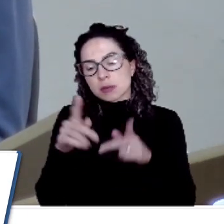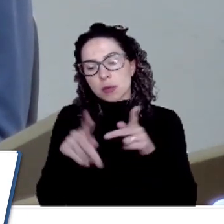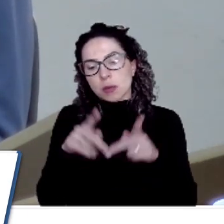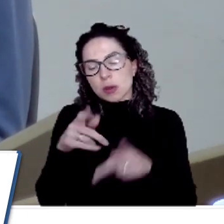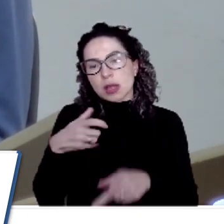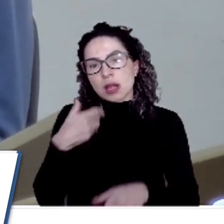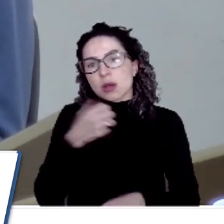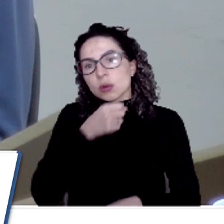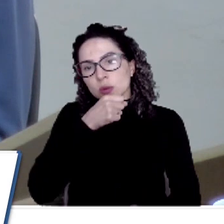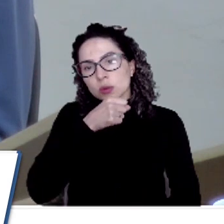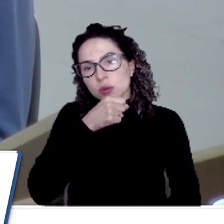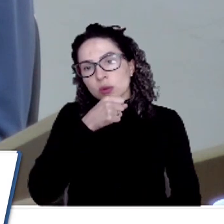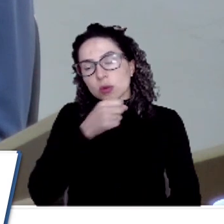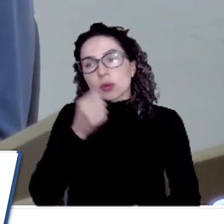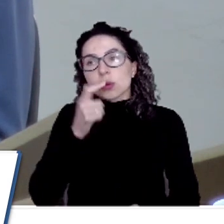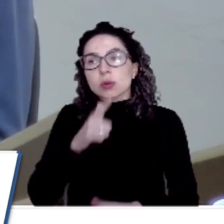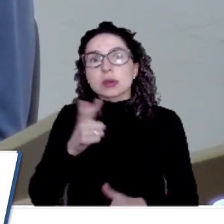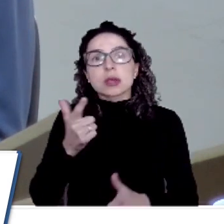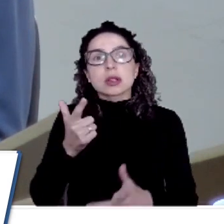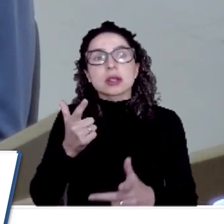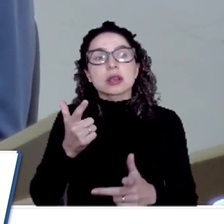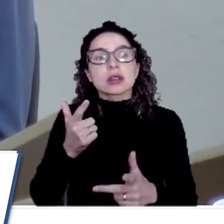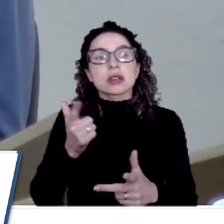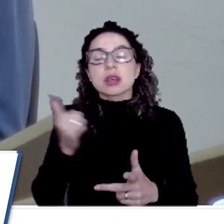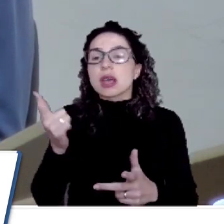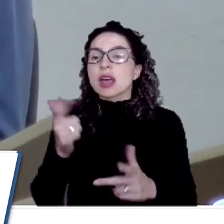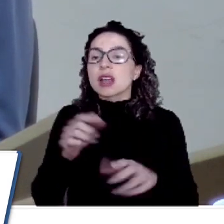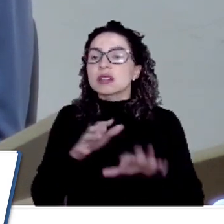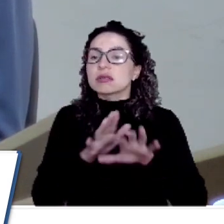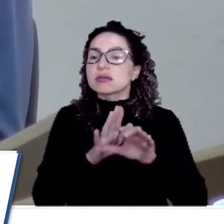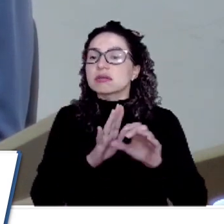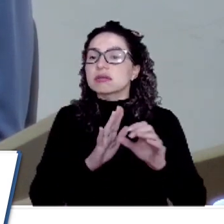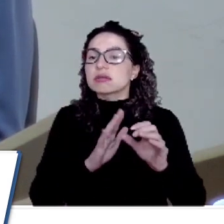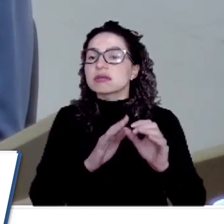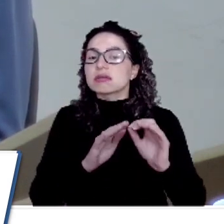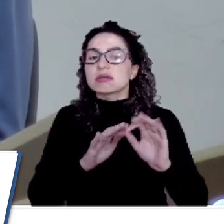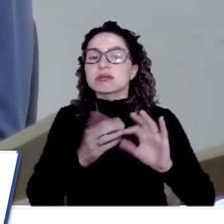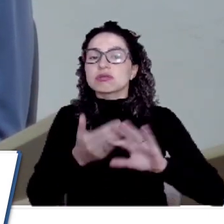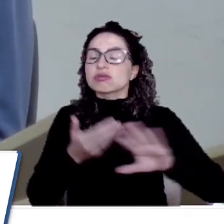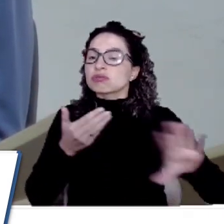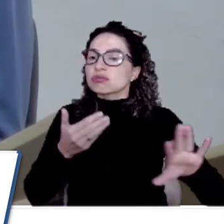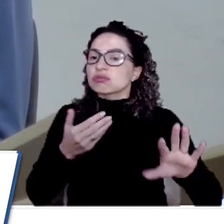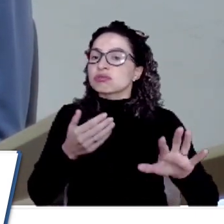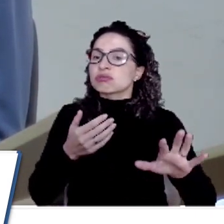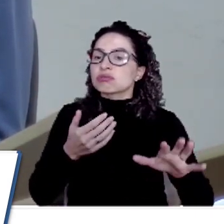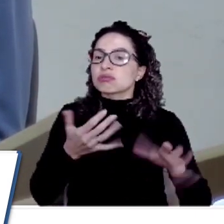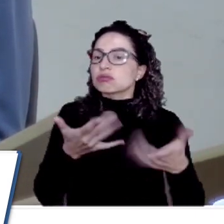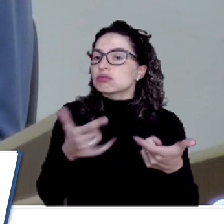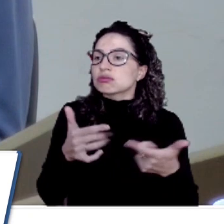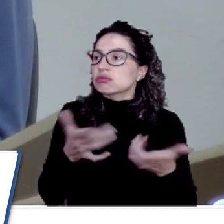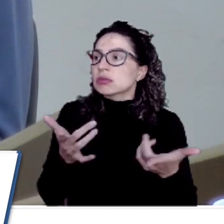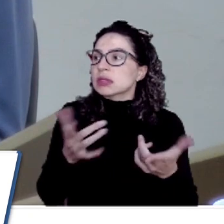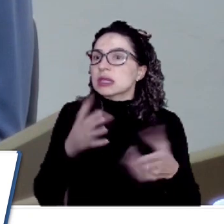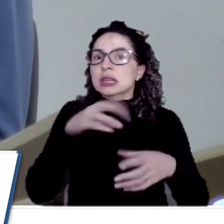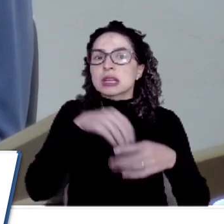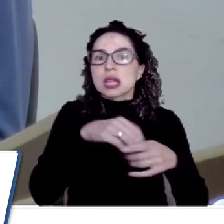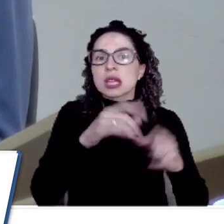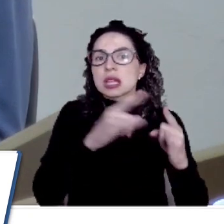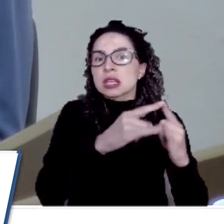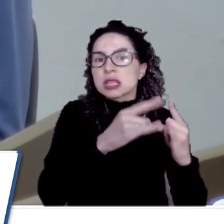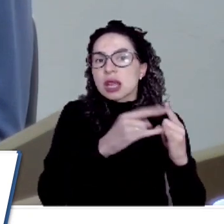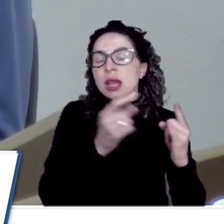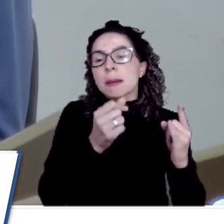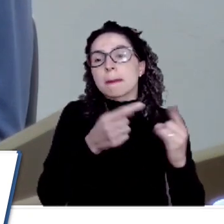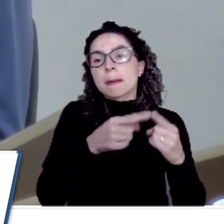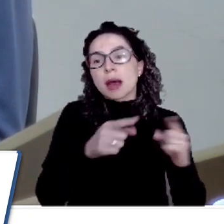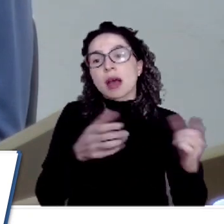idosa realmente não ficar institucionalizada dentro de entidades, e sim ir lá